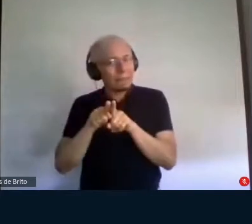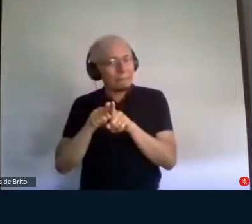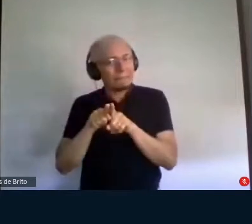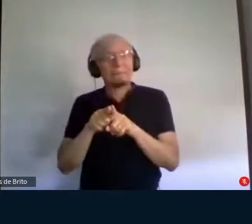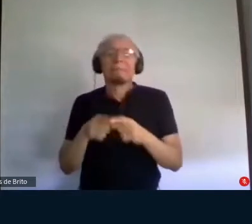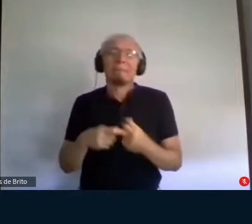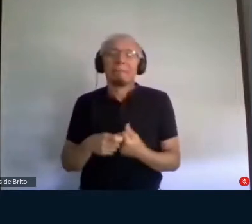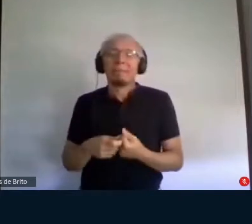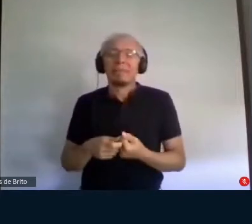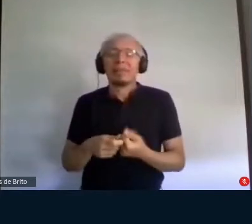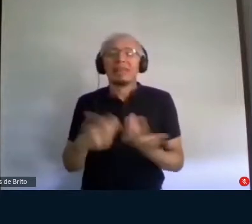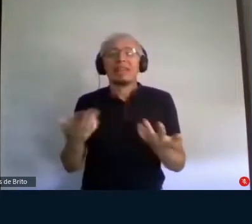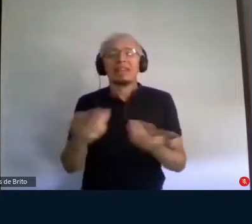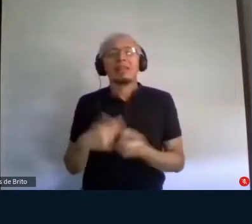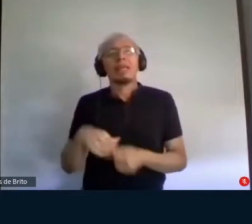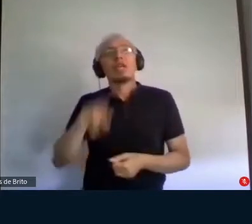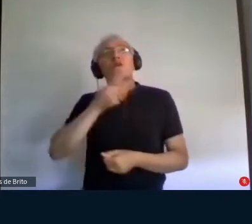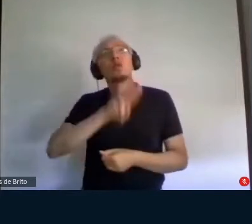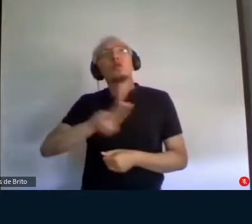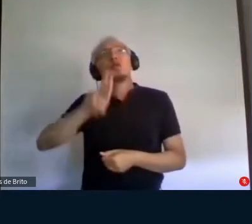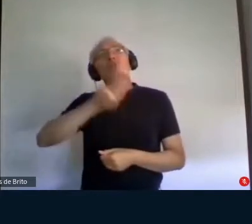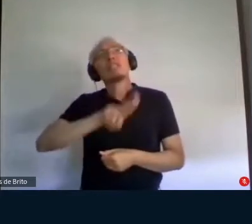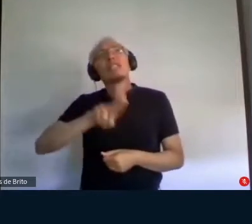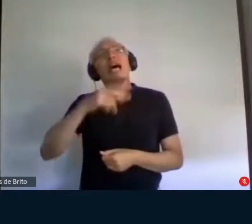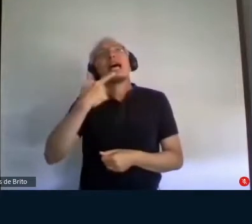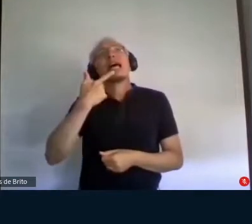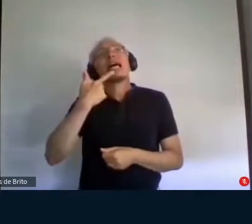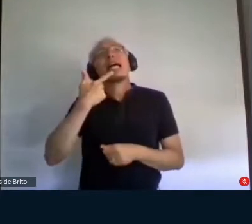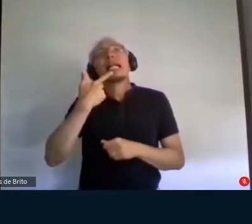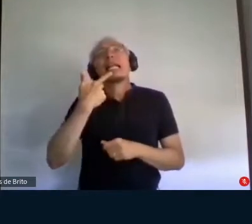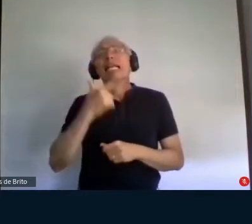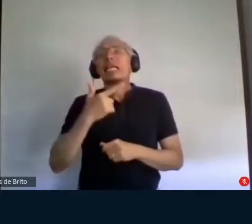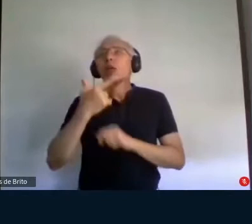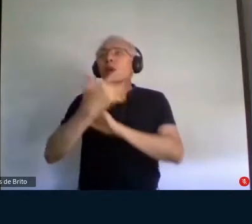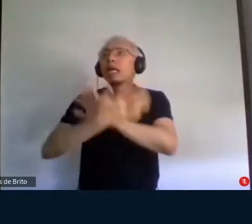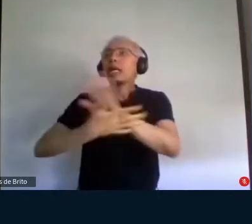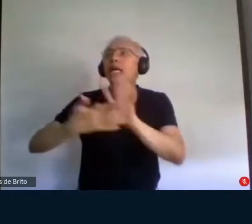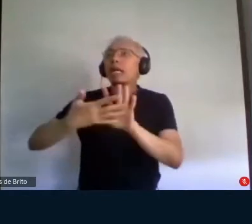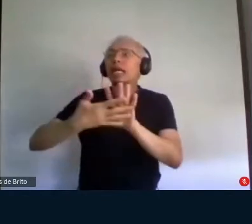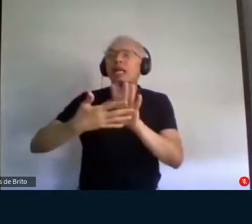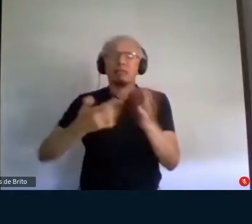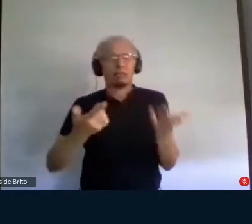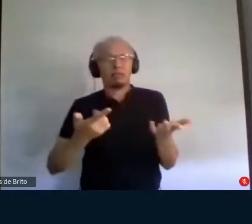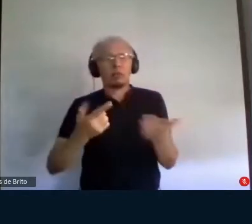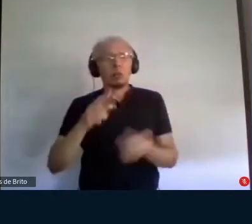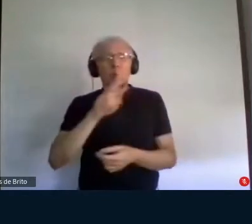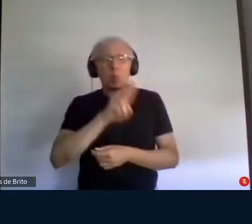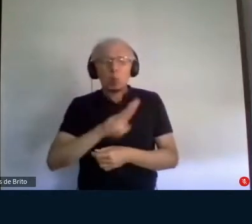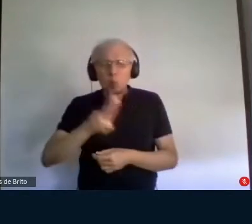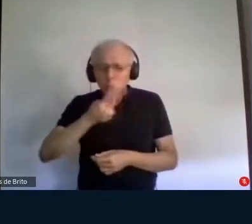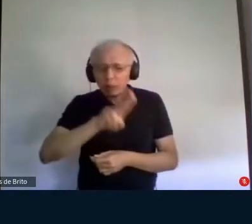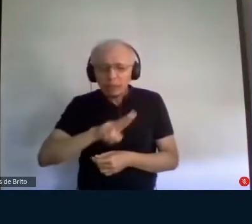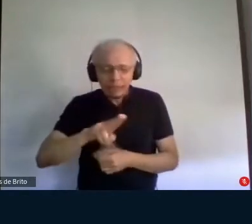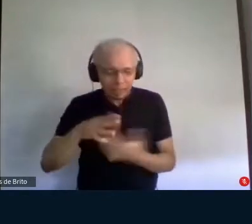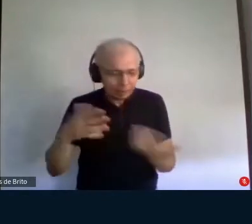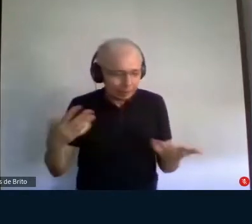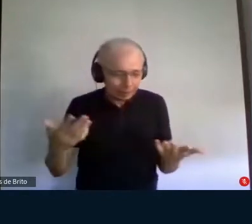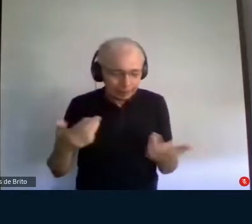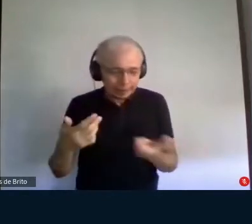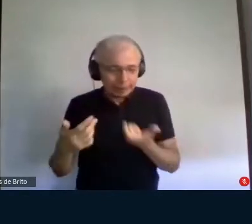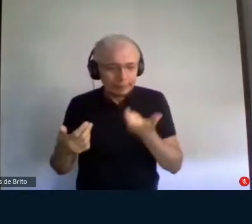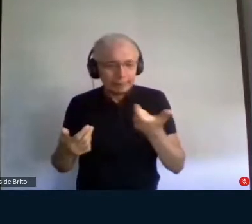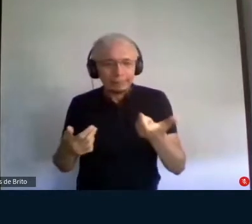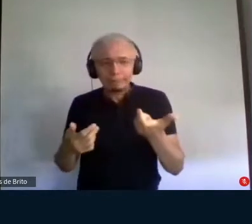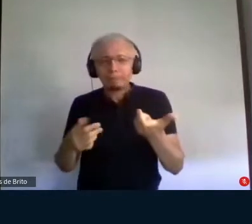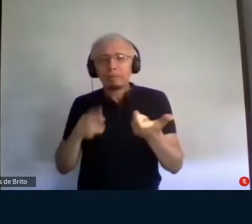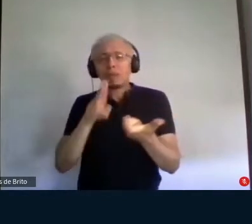Mesma coisa para utilizar a língua de sinais. Eu sei que, mais uma vez, a gente lança a mão